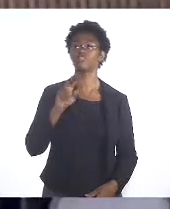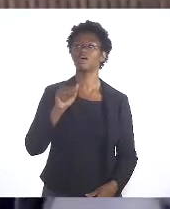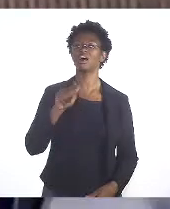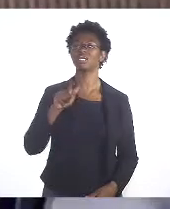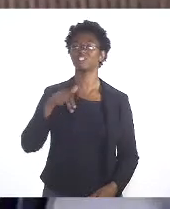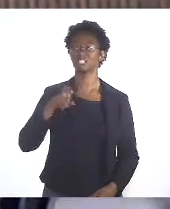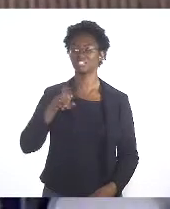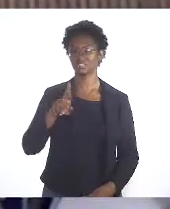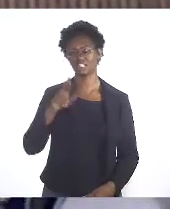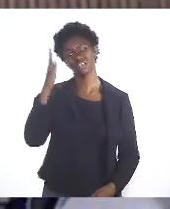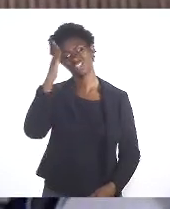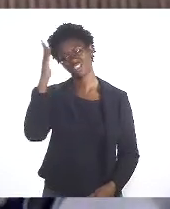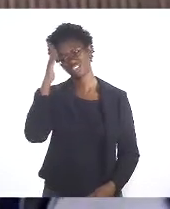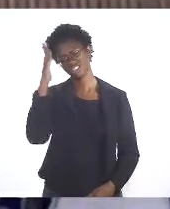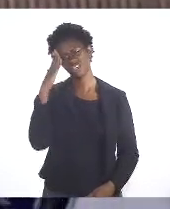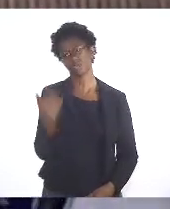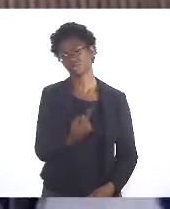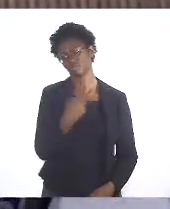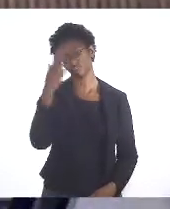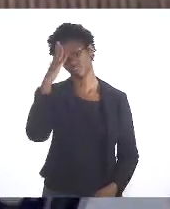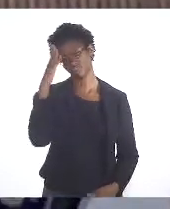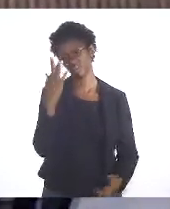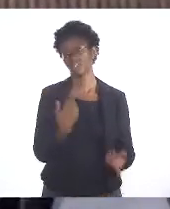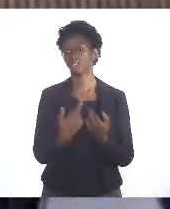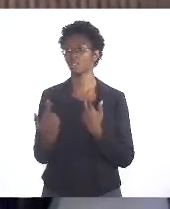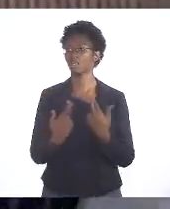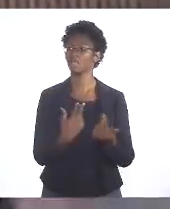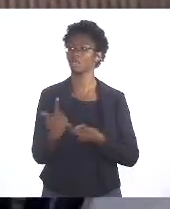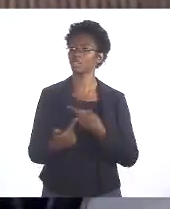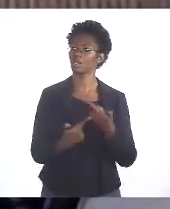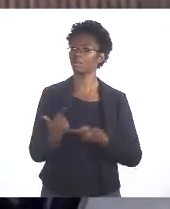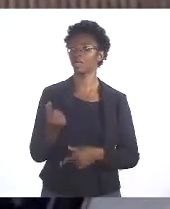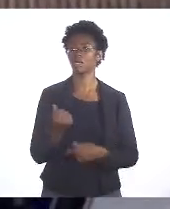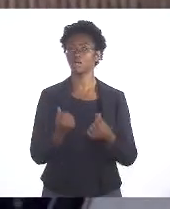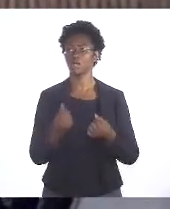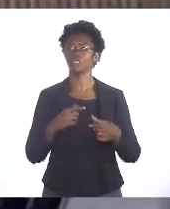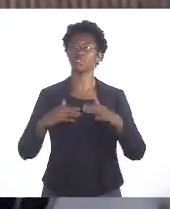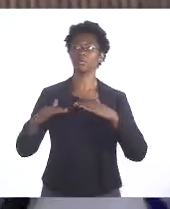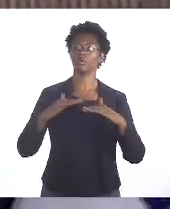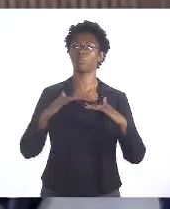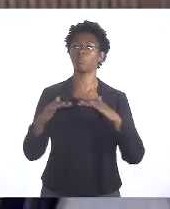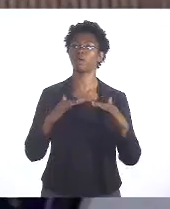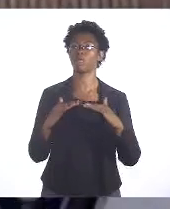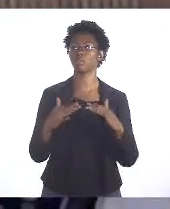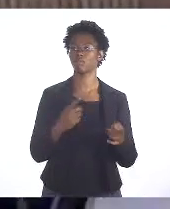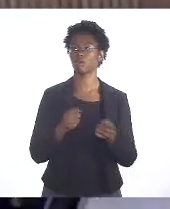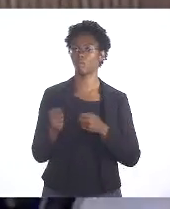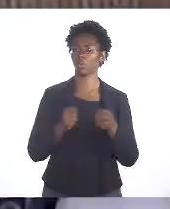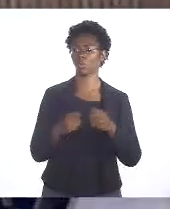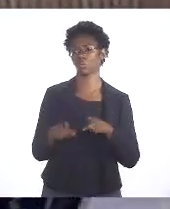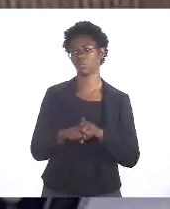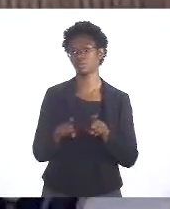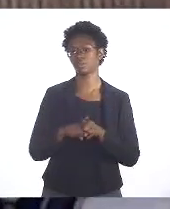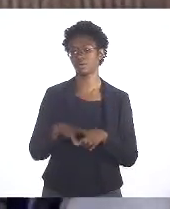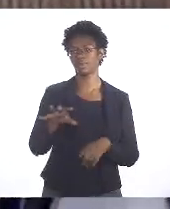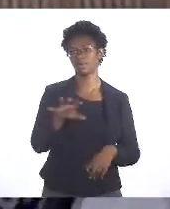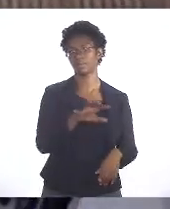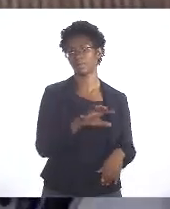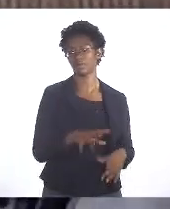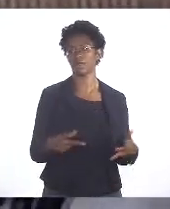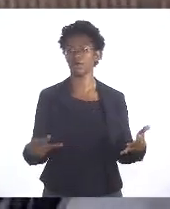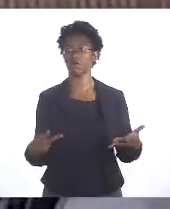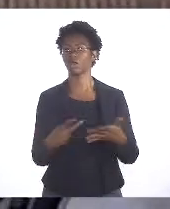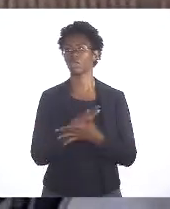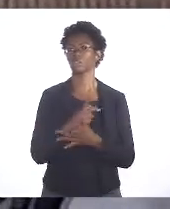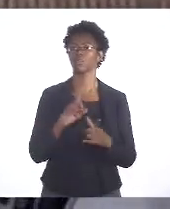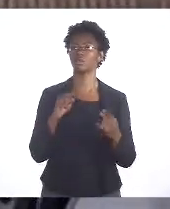sabe o quanto a geração de trabalho e renda, a movimentação econômica nessas áreas, ela acontece a